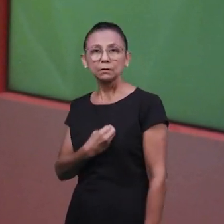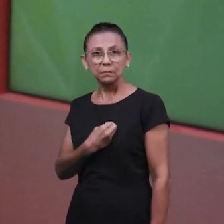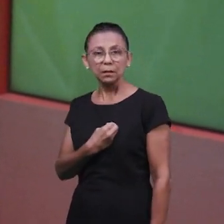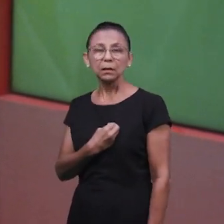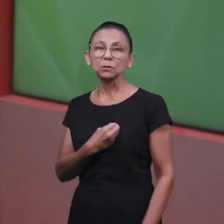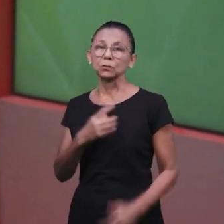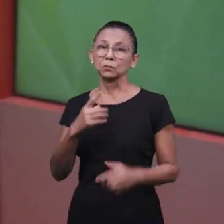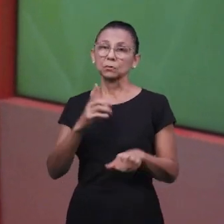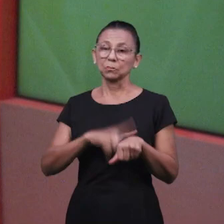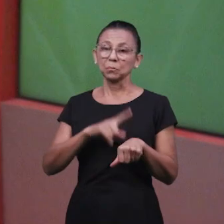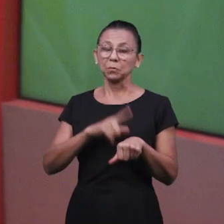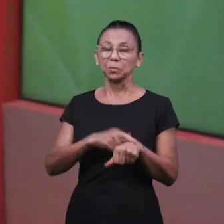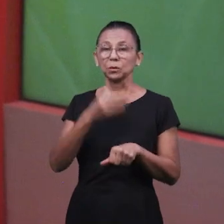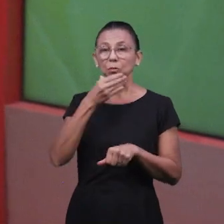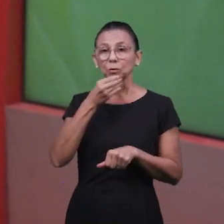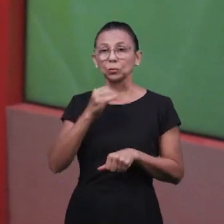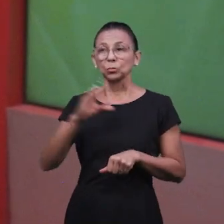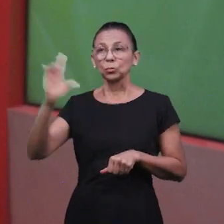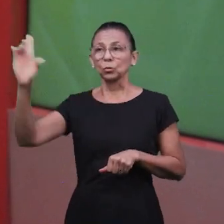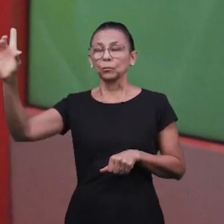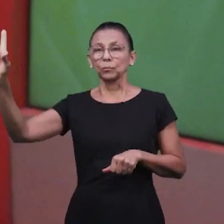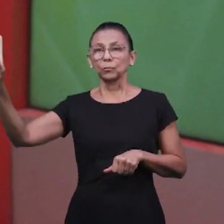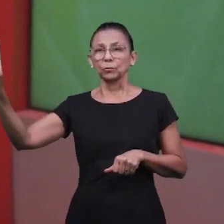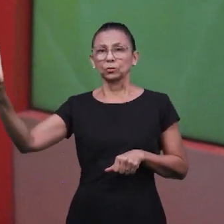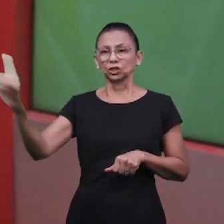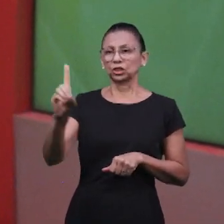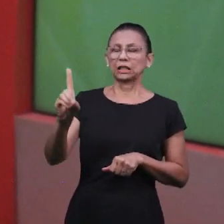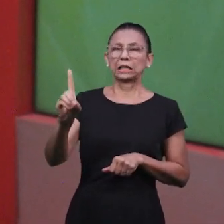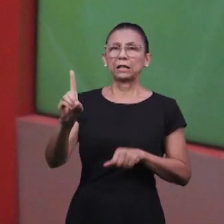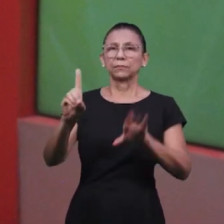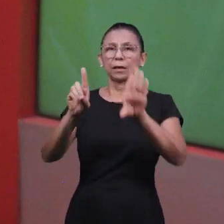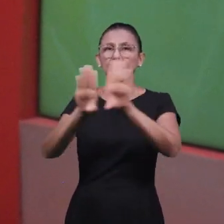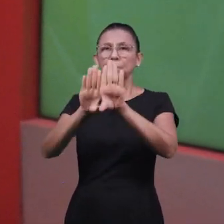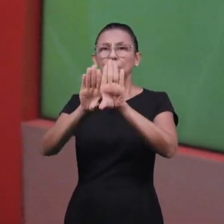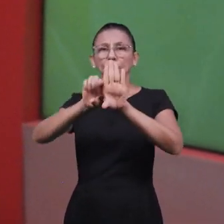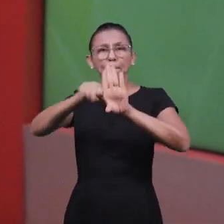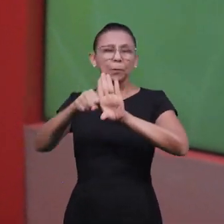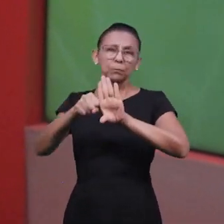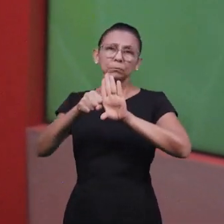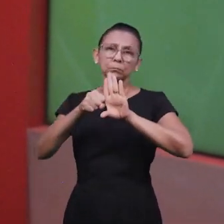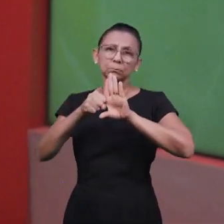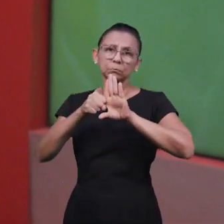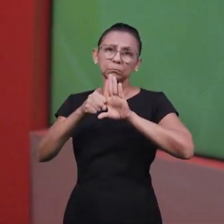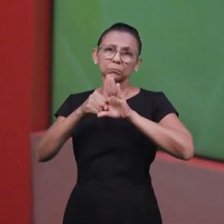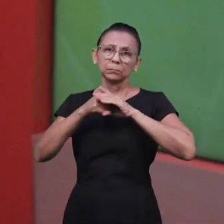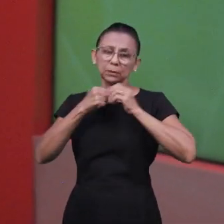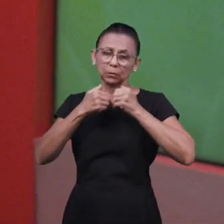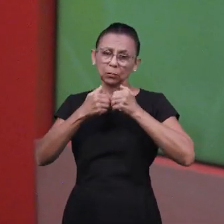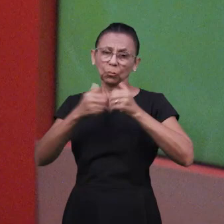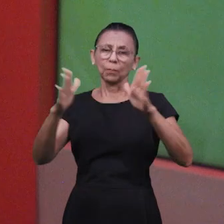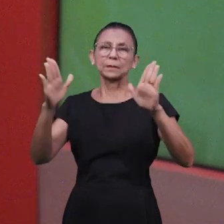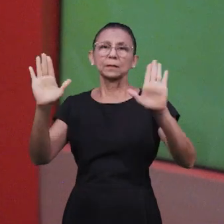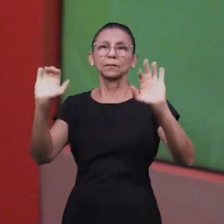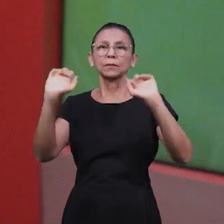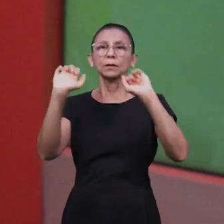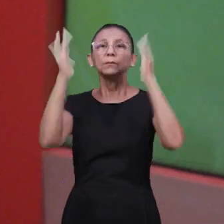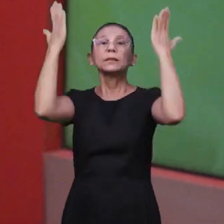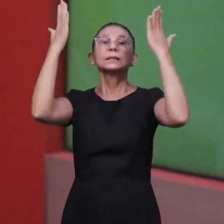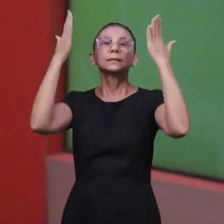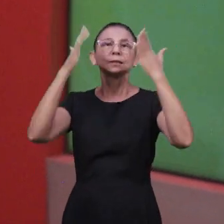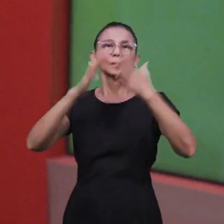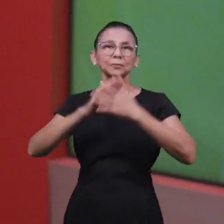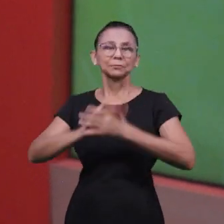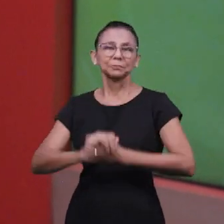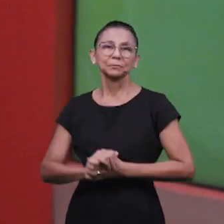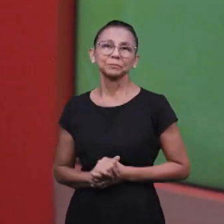momento que o noivo entrava na festa, fechava-se a porta e a festa começava.